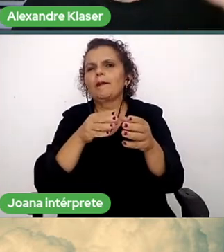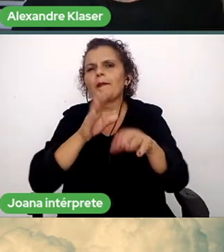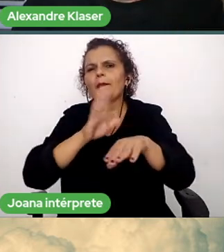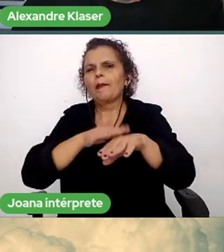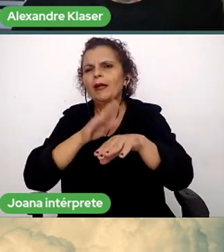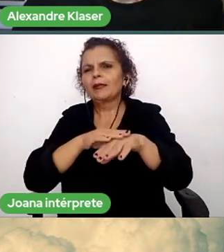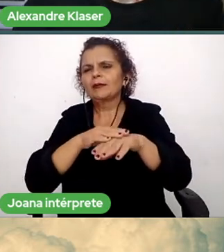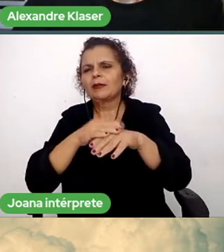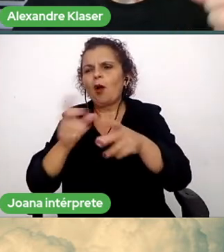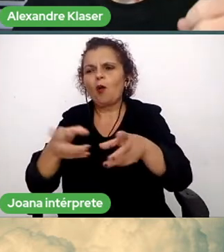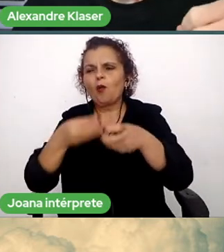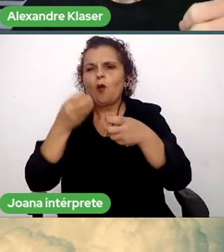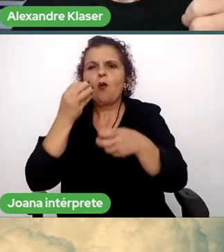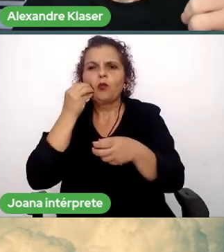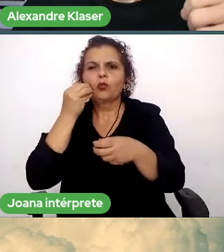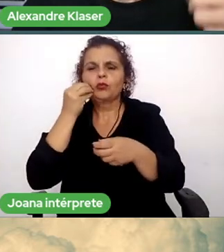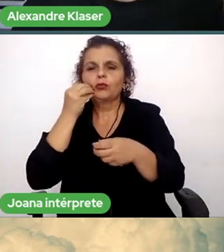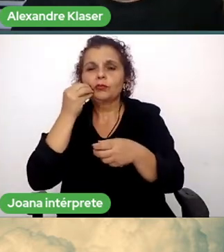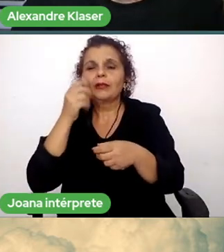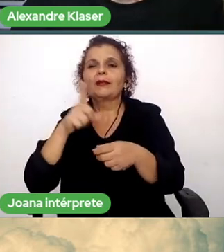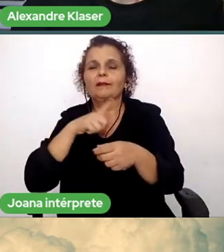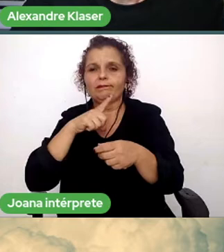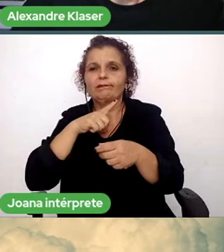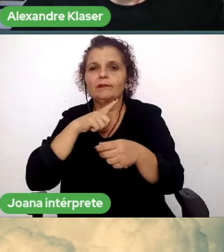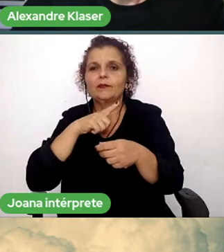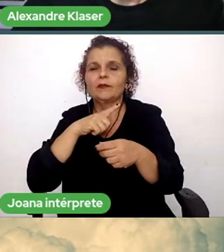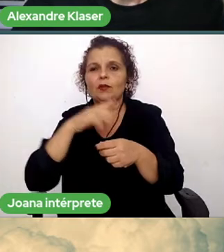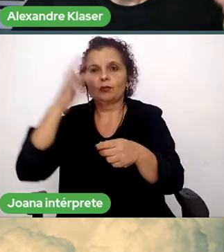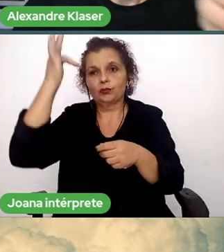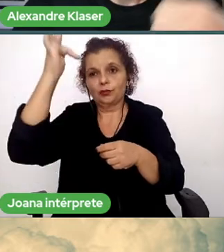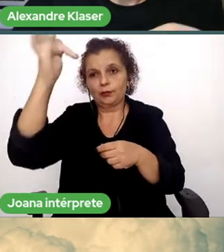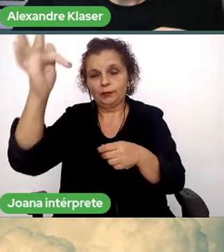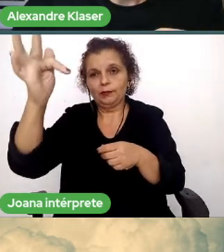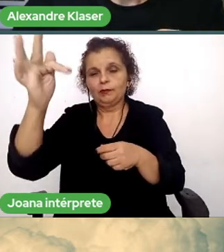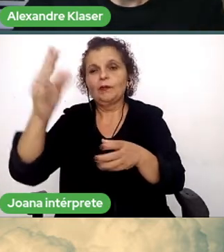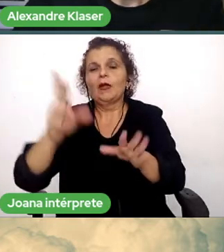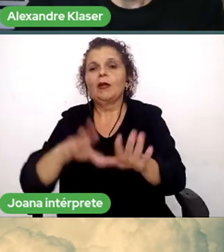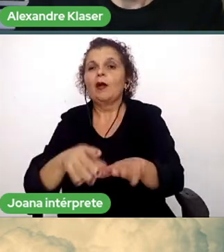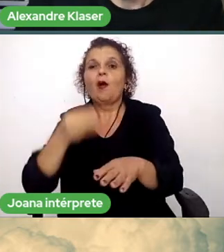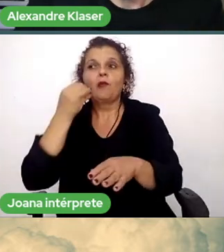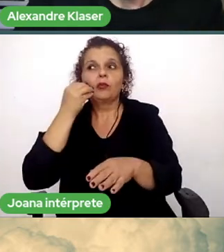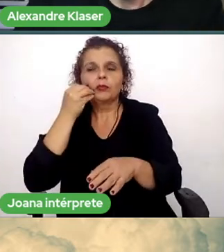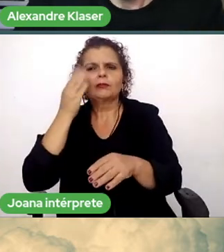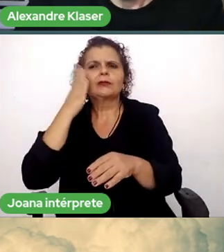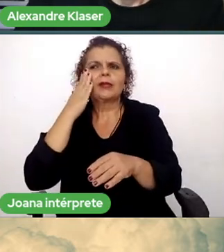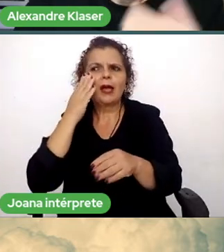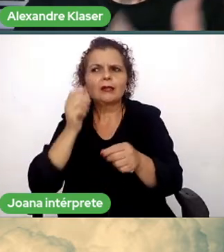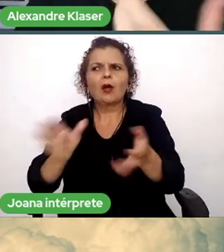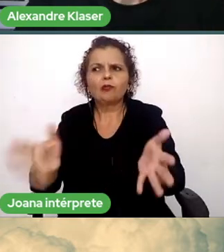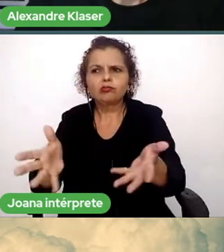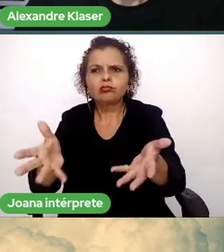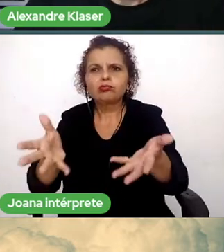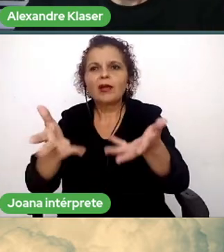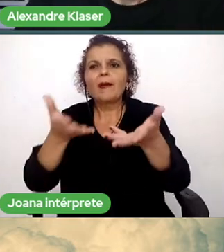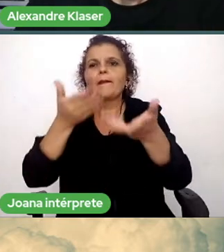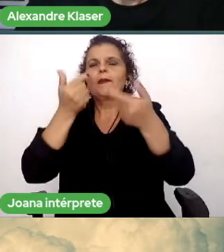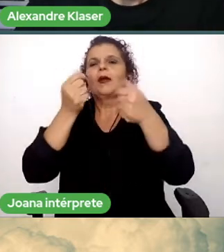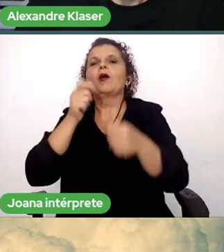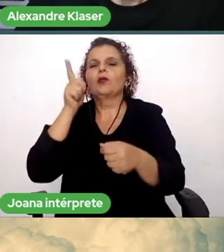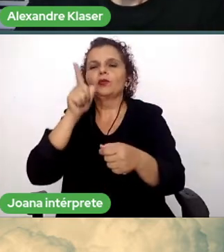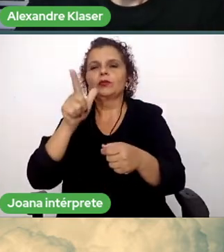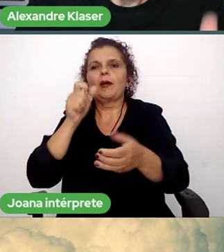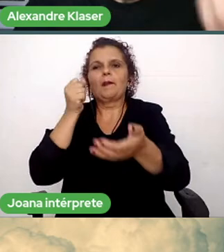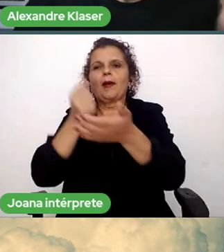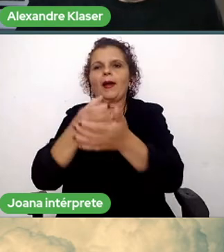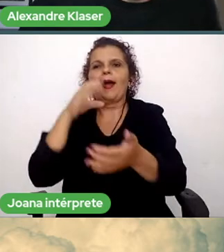gera oportunidades ou a que mais me gera faturamento. Ou seja, é uma oportunidade que eu sei que se eu otimizá-la, eu vou conseguir pagar mais rapidamente